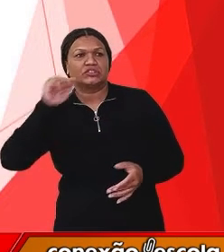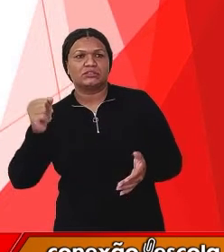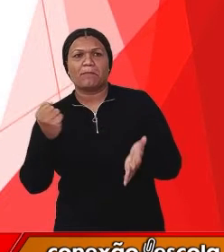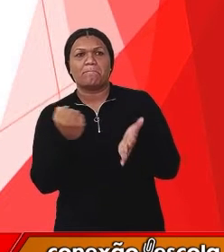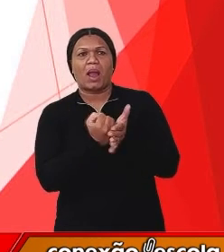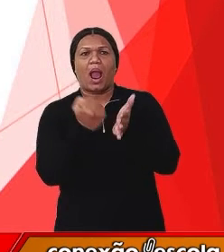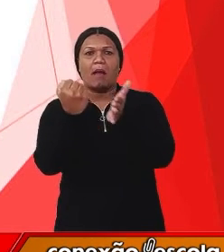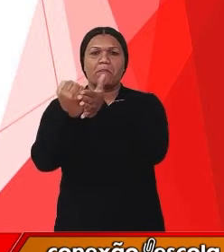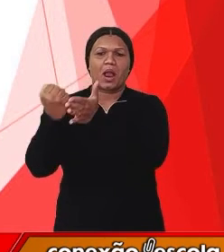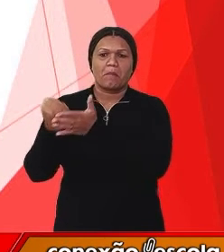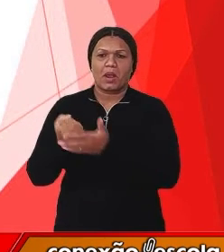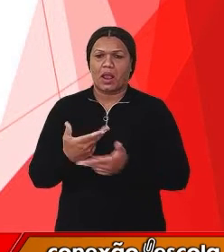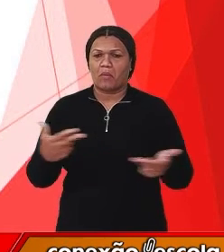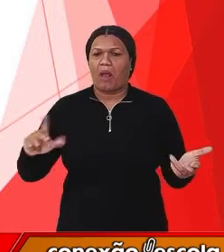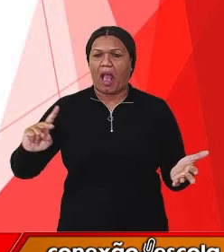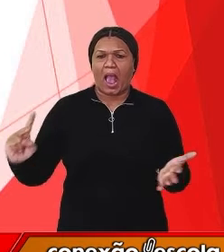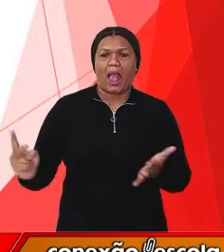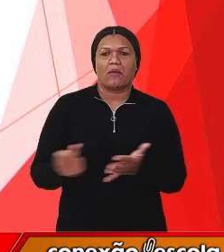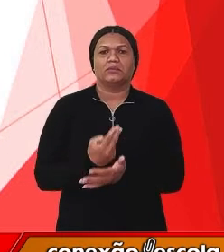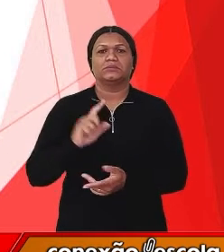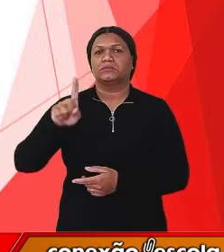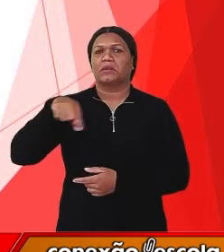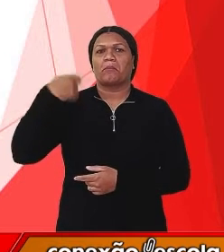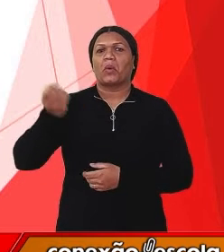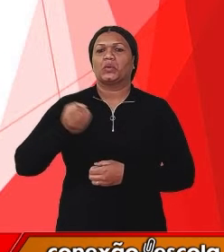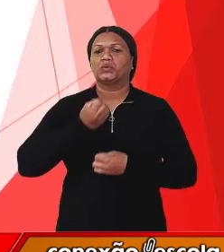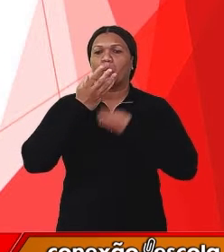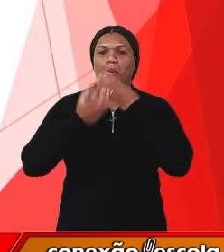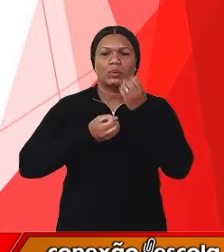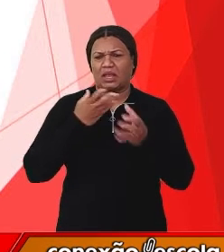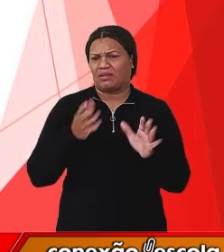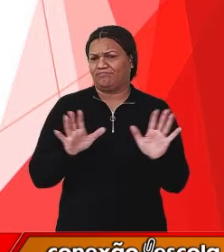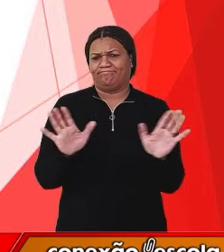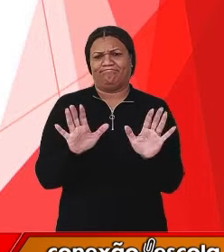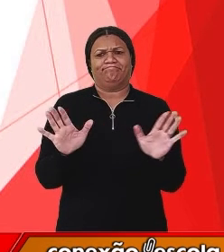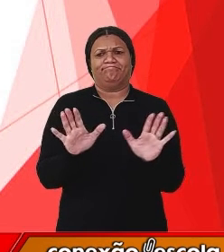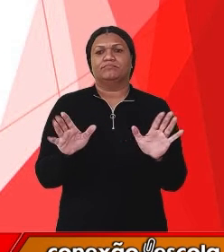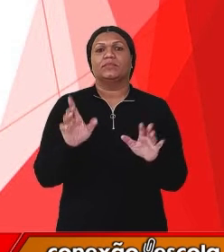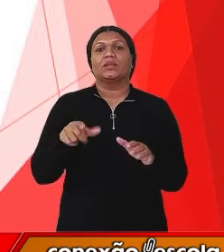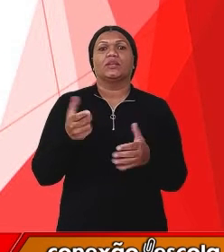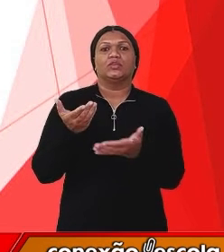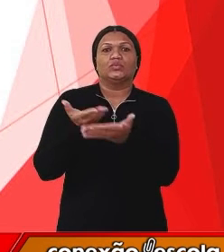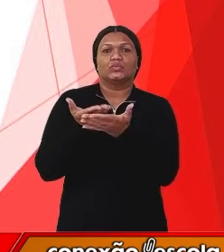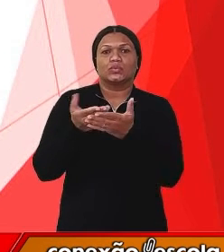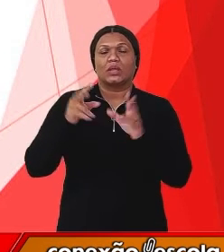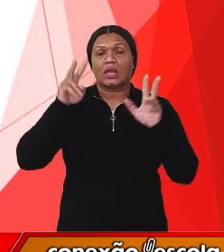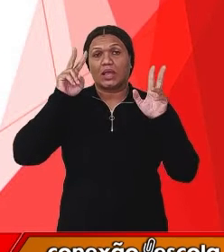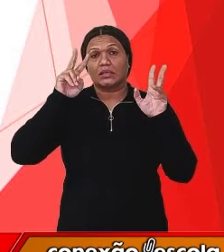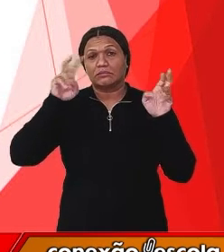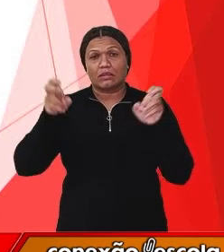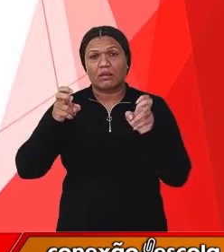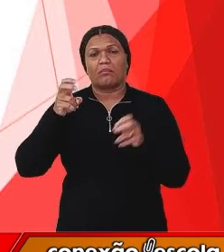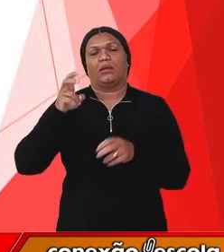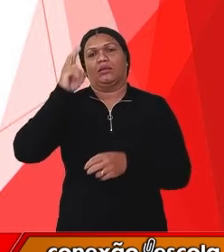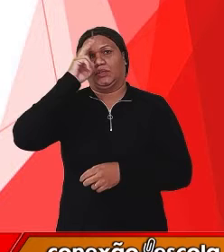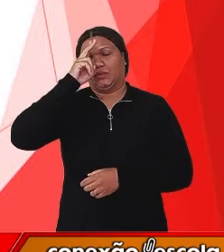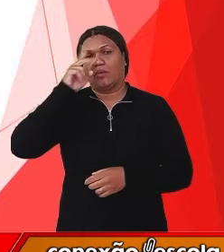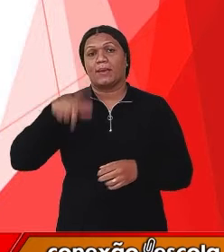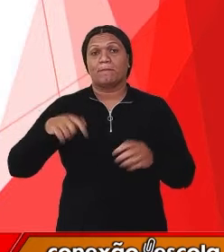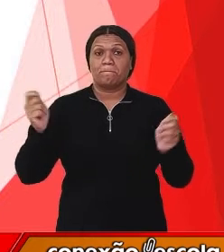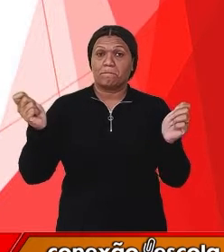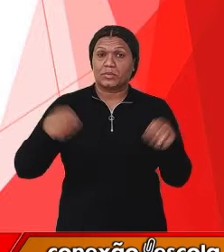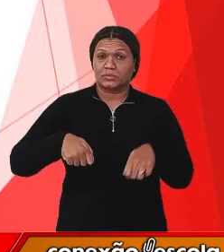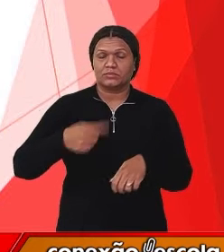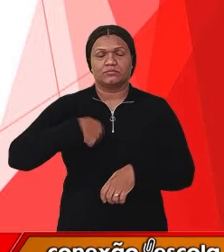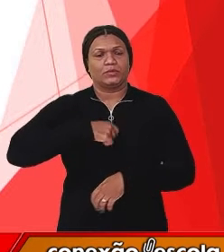ou acontecimentos para depois recitá-los. Estudar história é uma possibilidade para conhecer